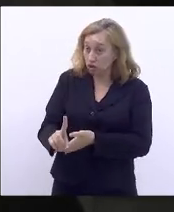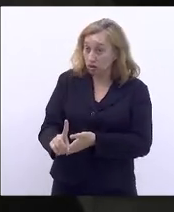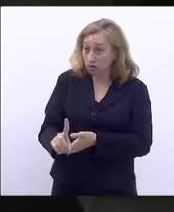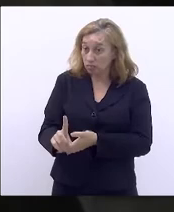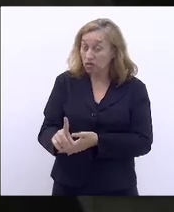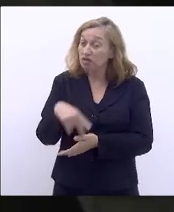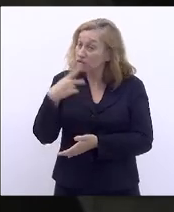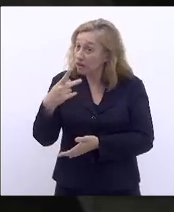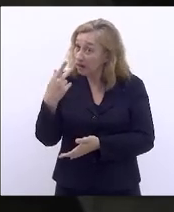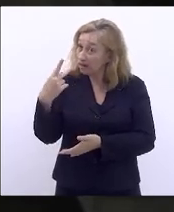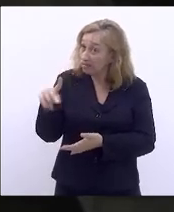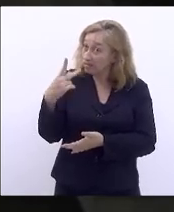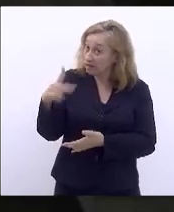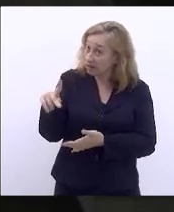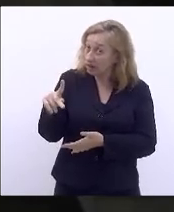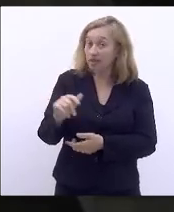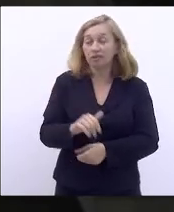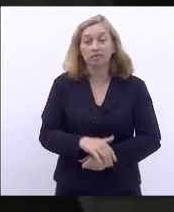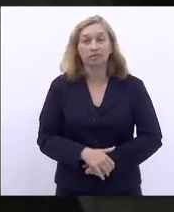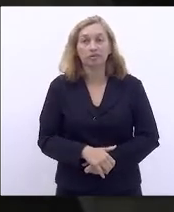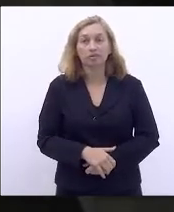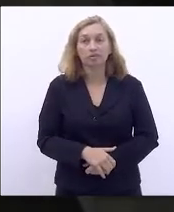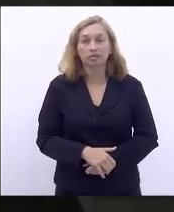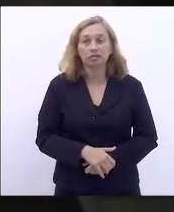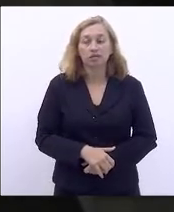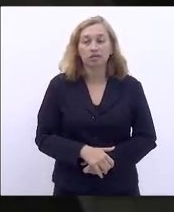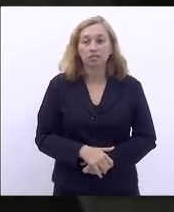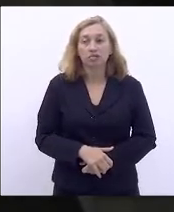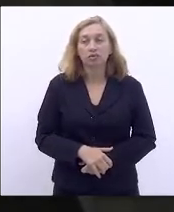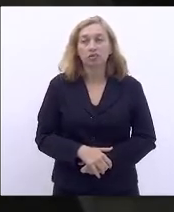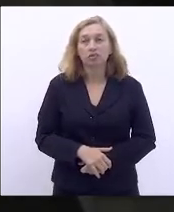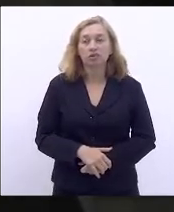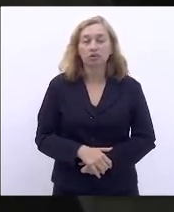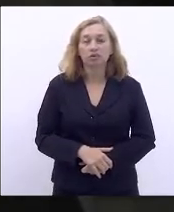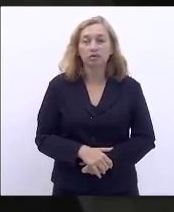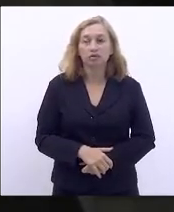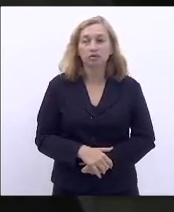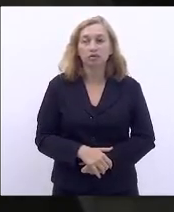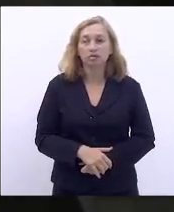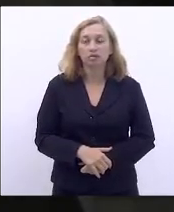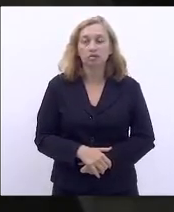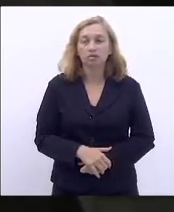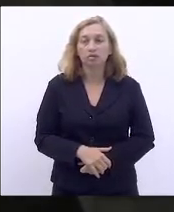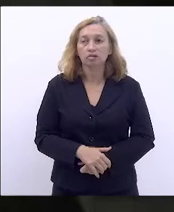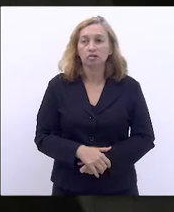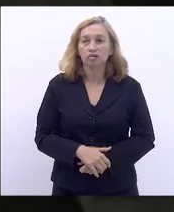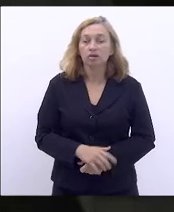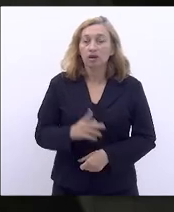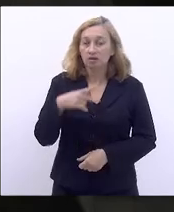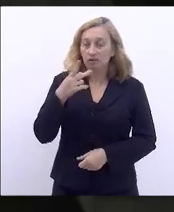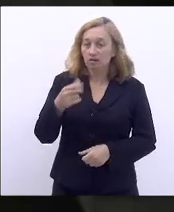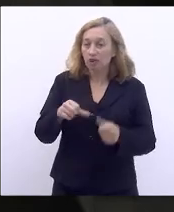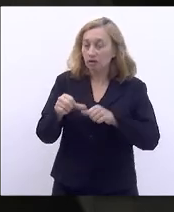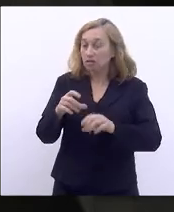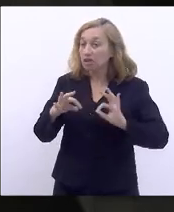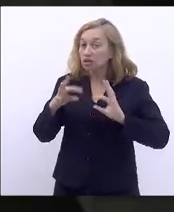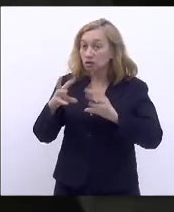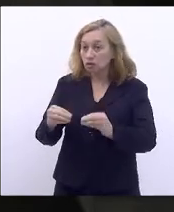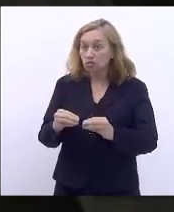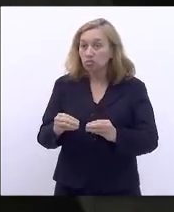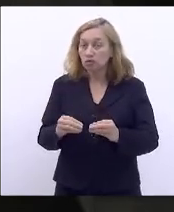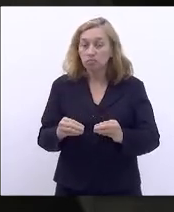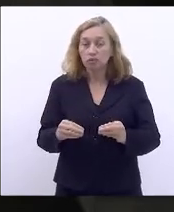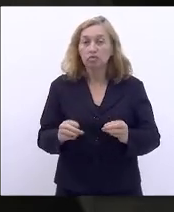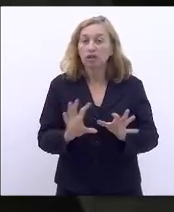o direito de fazer com que emergisse aquilo que ele considerava como elementos contraditórios nesse processo. O devido processo